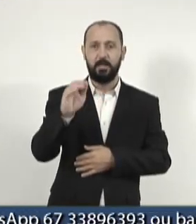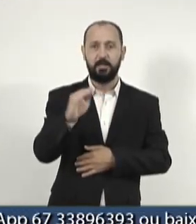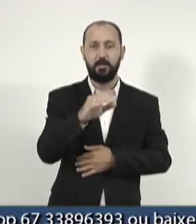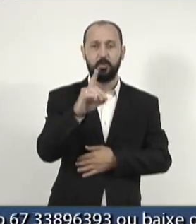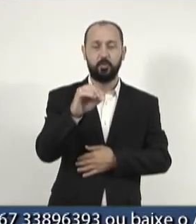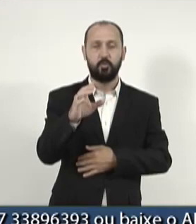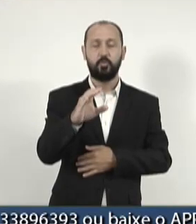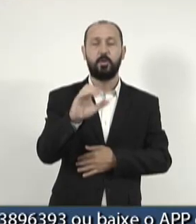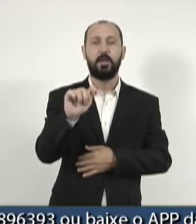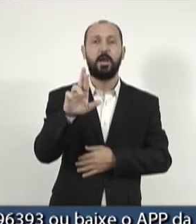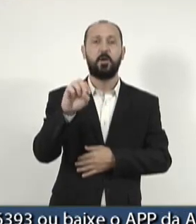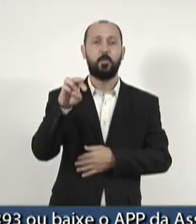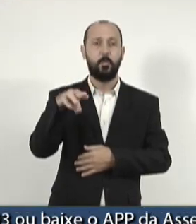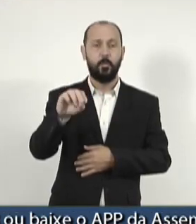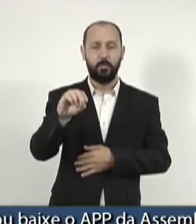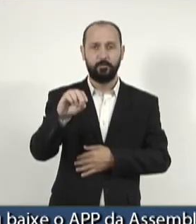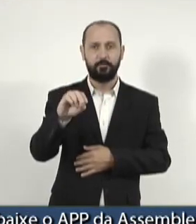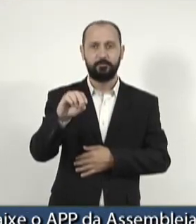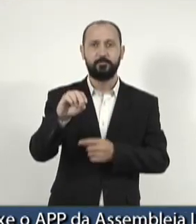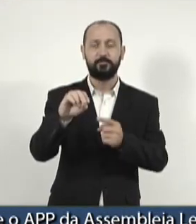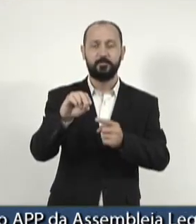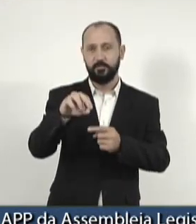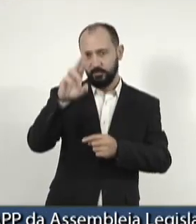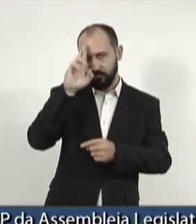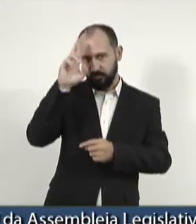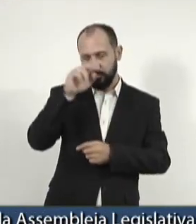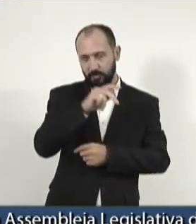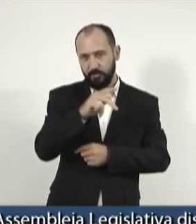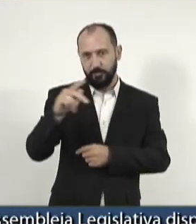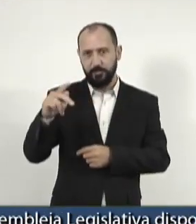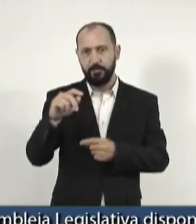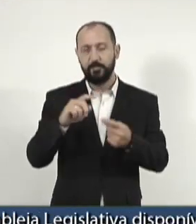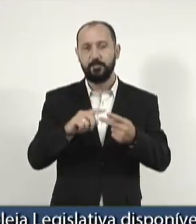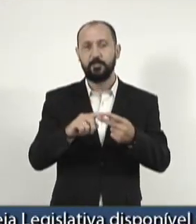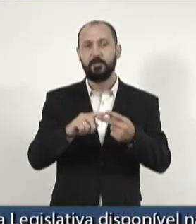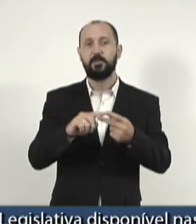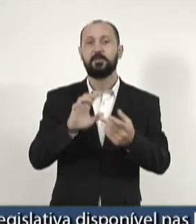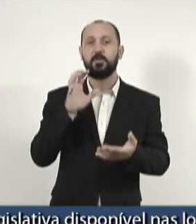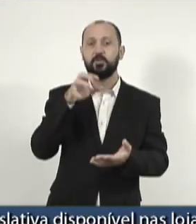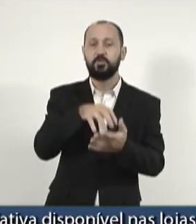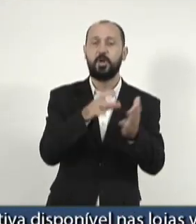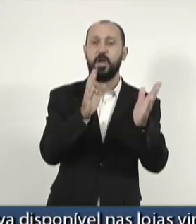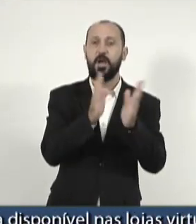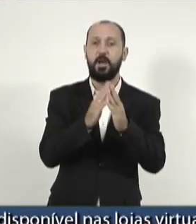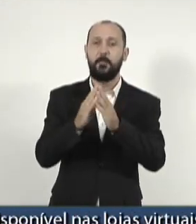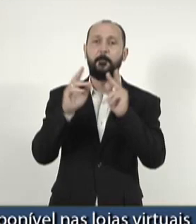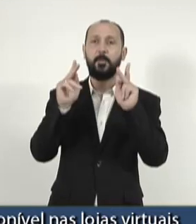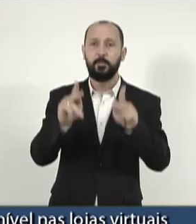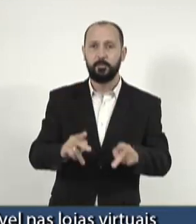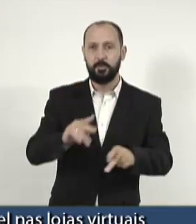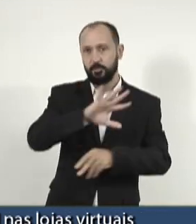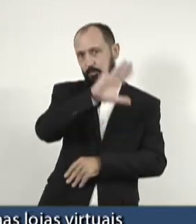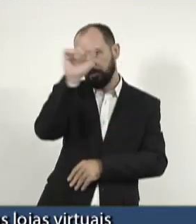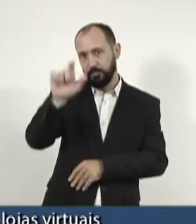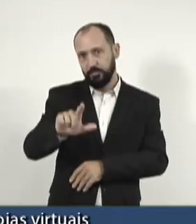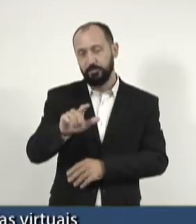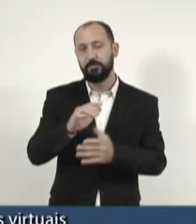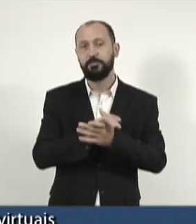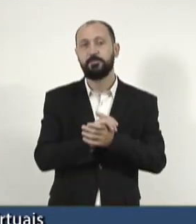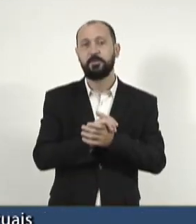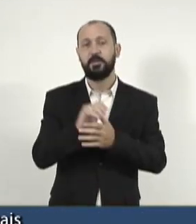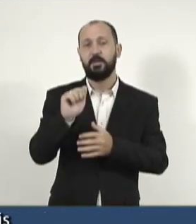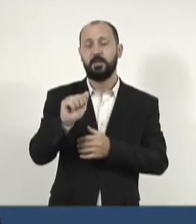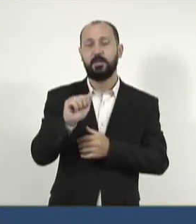Carmo Avezani Lopes, diretora-presidente da Agência de Habitação Popular de Mato Grosso do Sul,